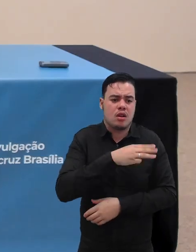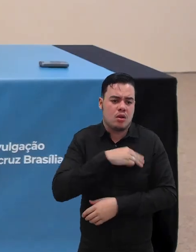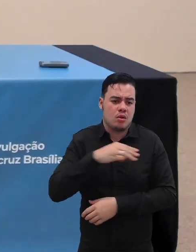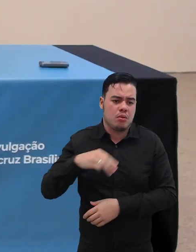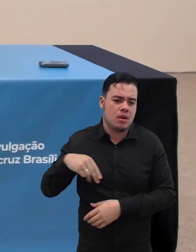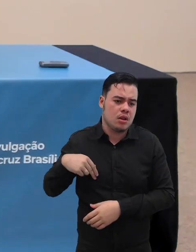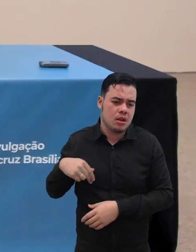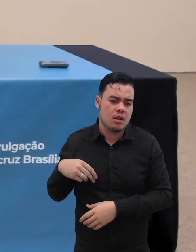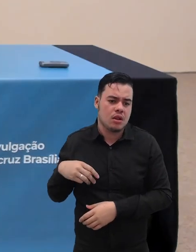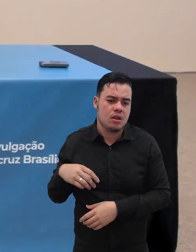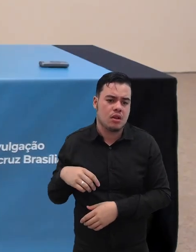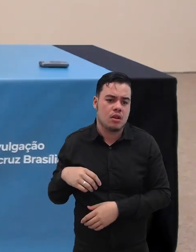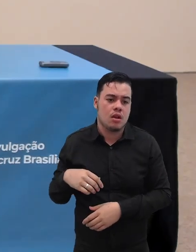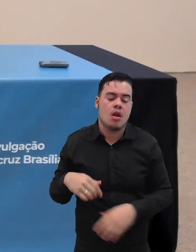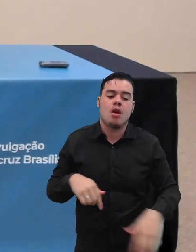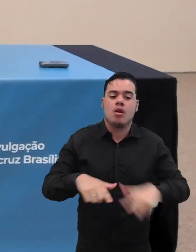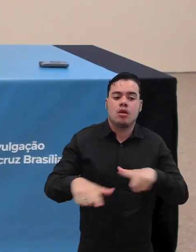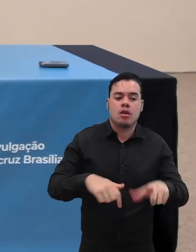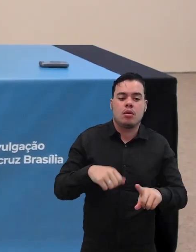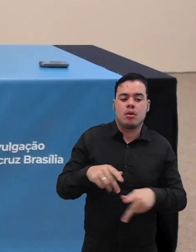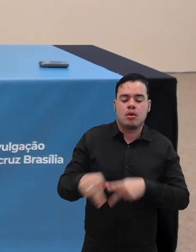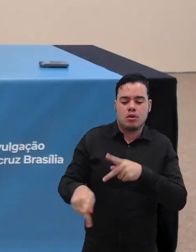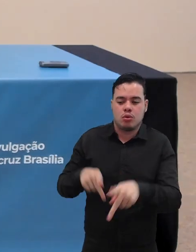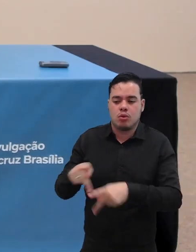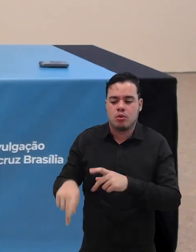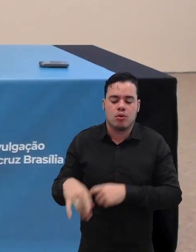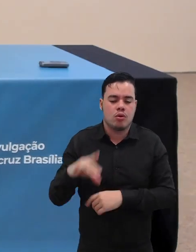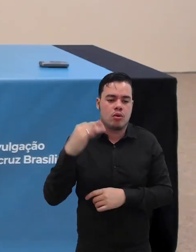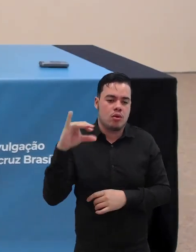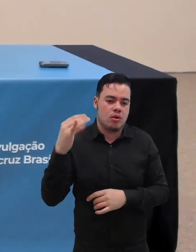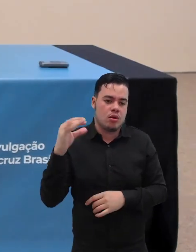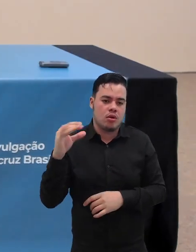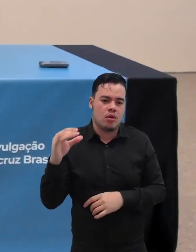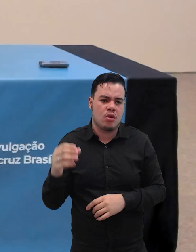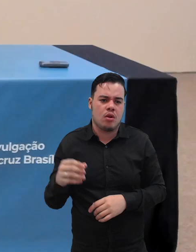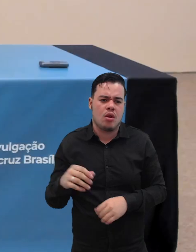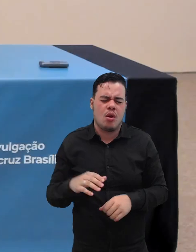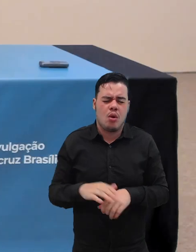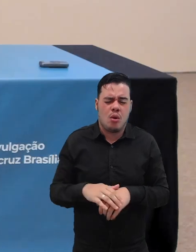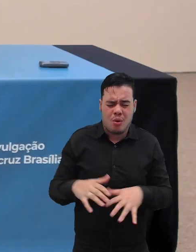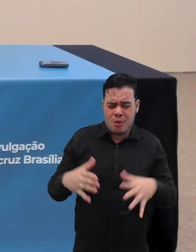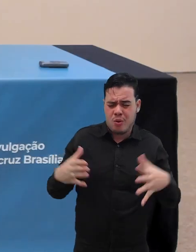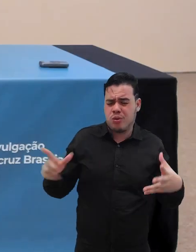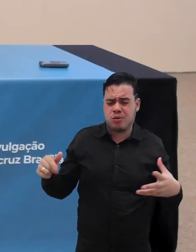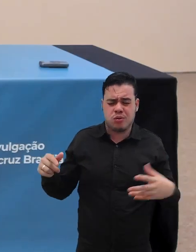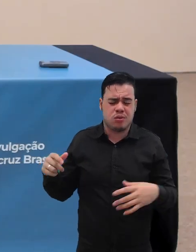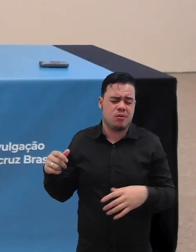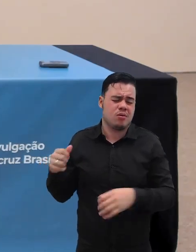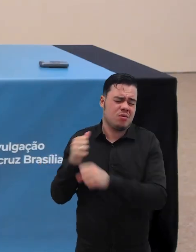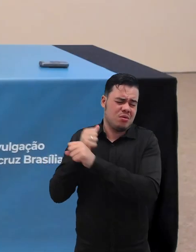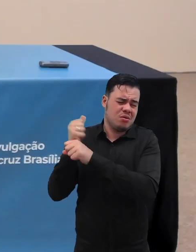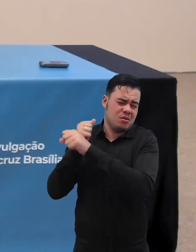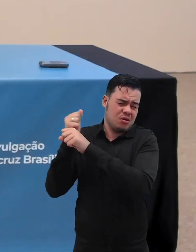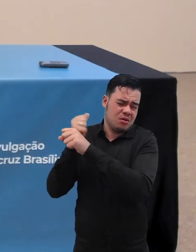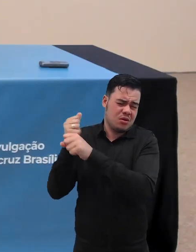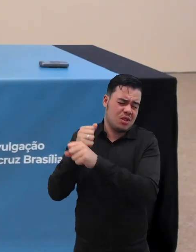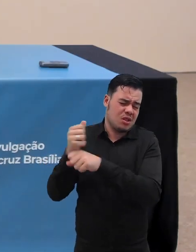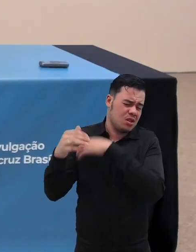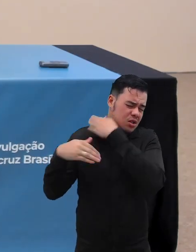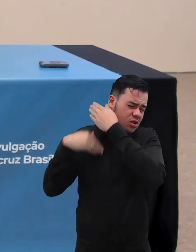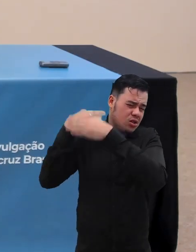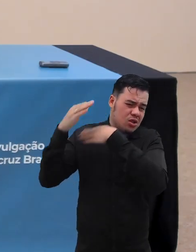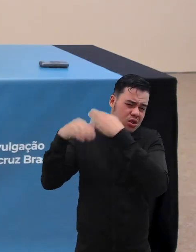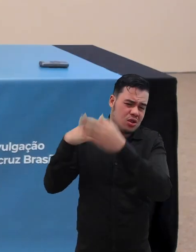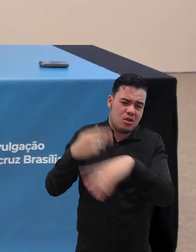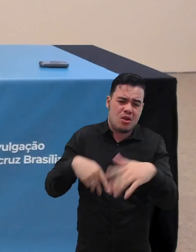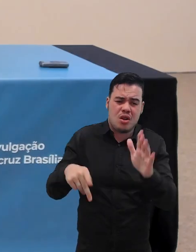o trabalho de popularização da ciência ele é muito maior e mais antigo do que o próprio departamento. É como